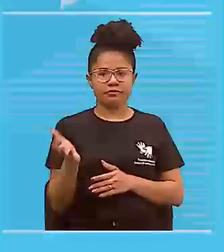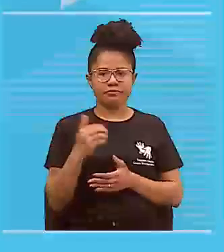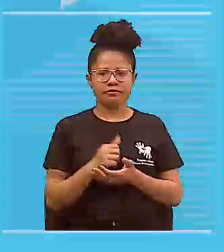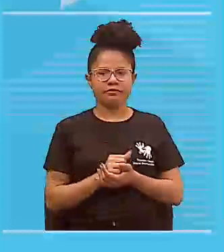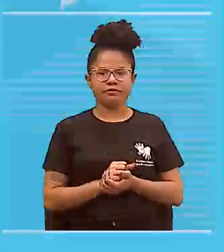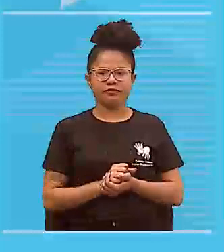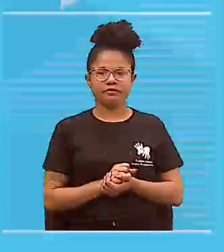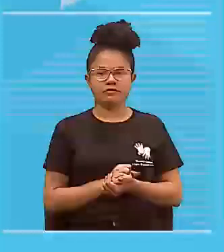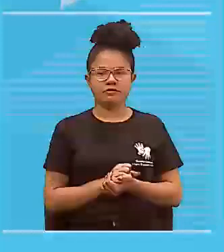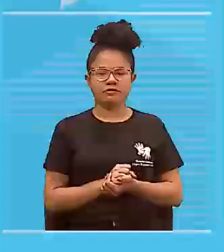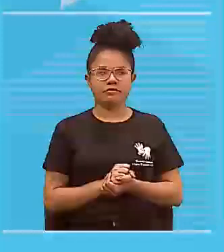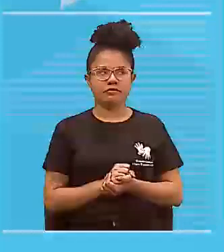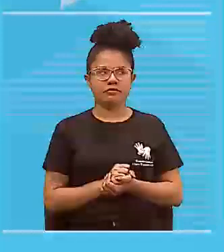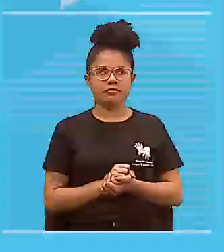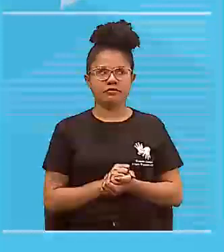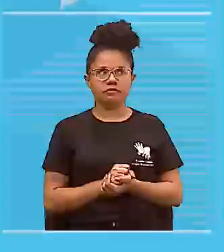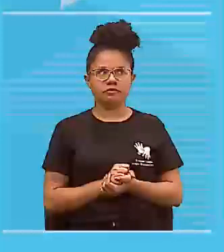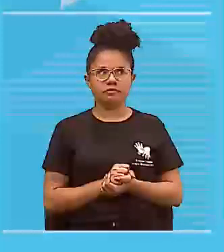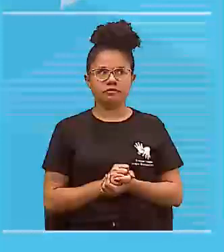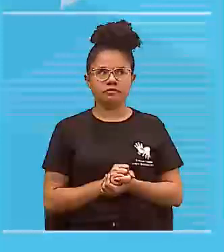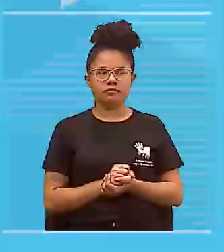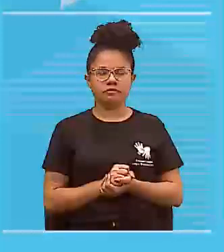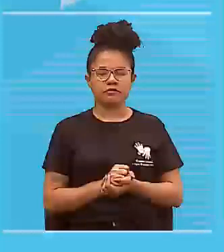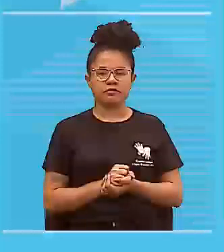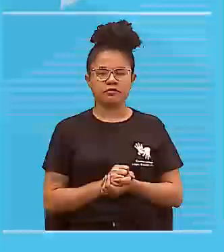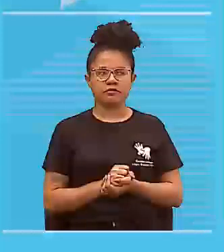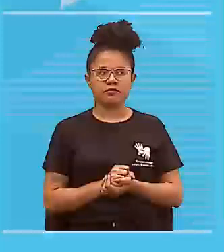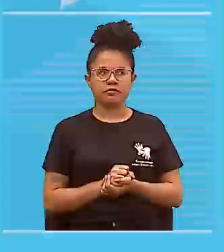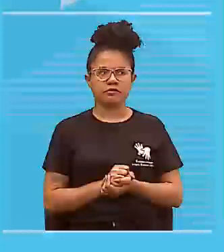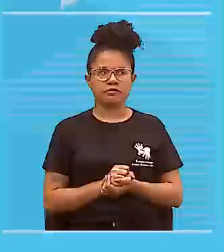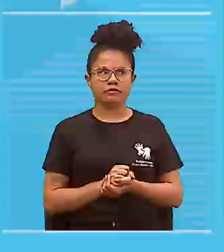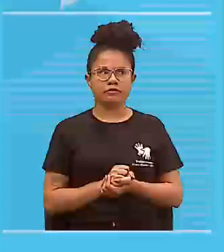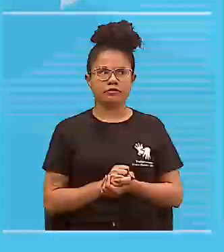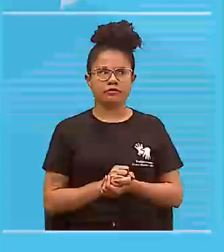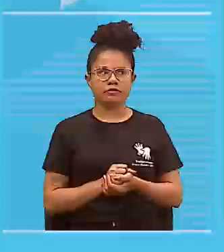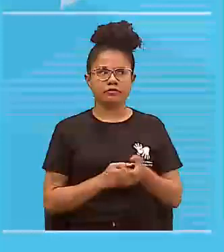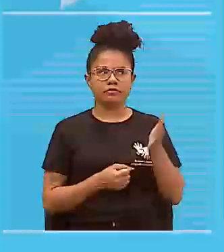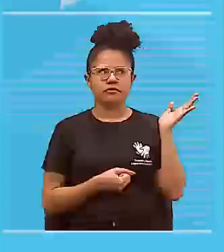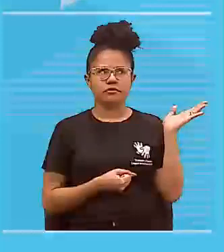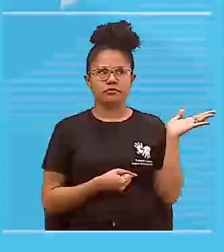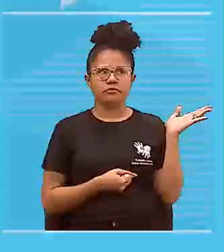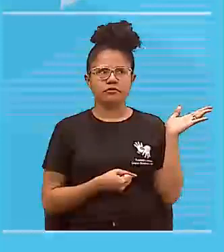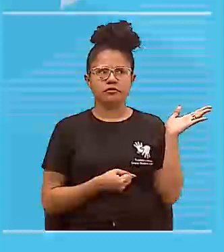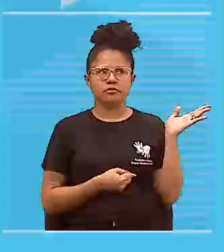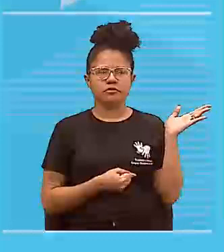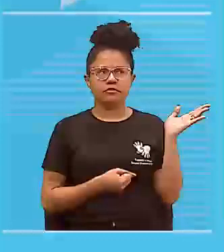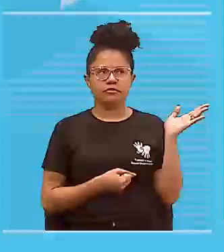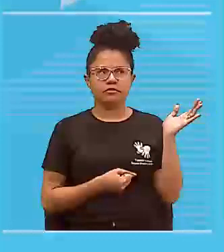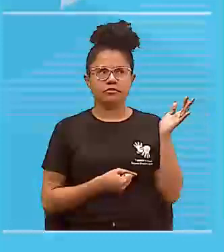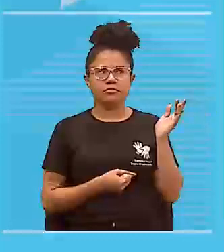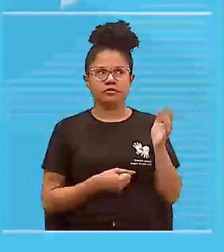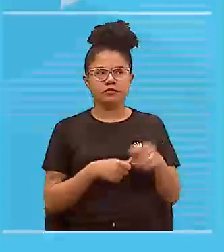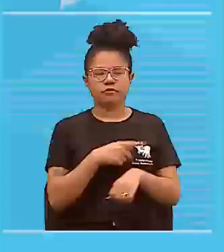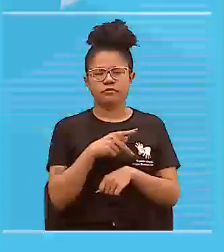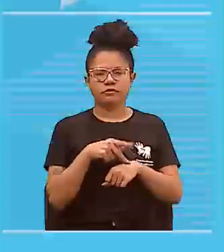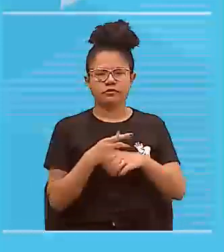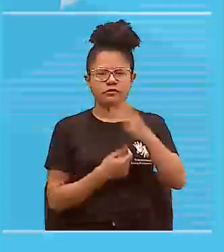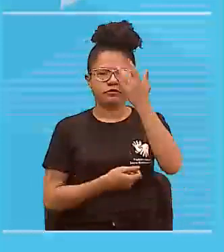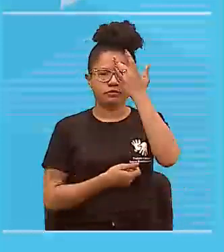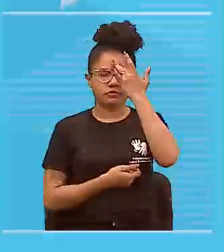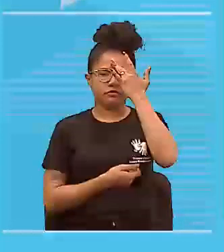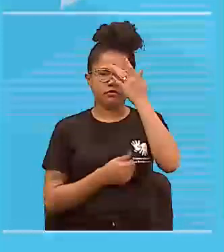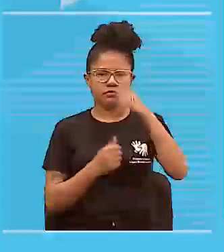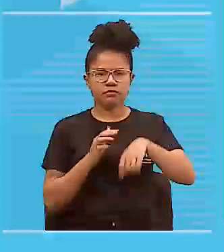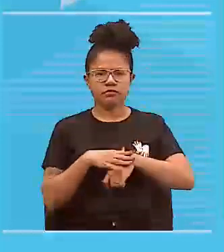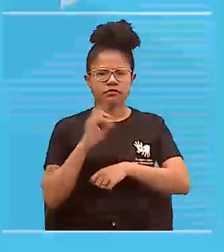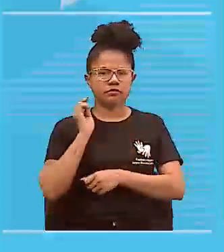frente. Já alguns moradores do norte da Índia, a Índia, inclusive, que é um dos países mais poluídos do mundo, né? Eles puderam